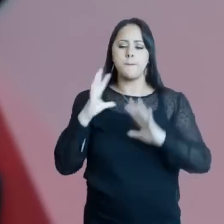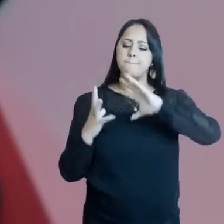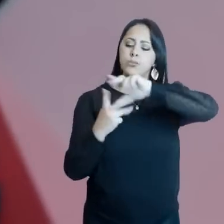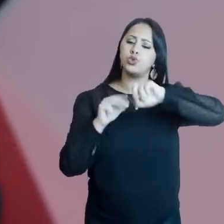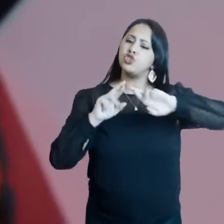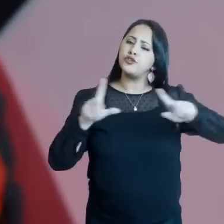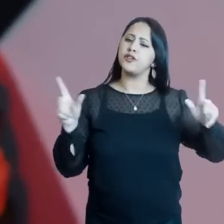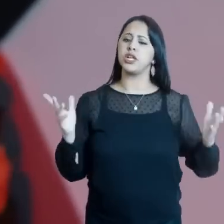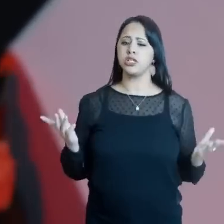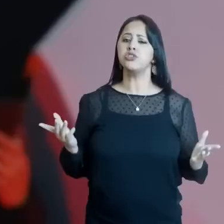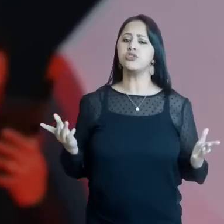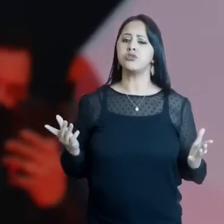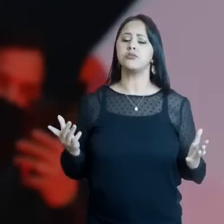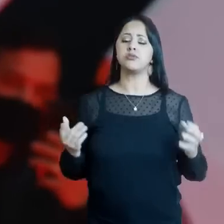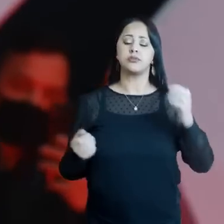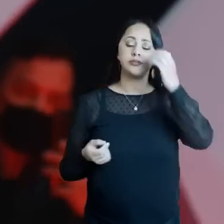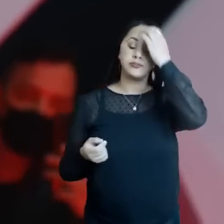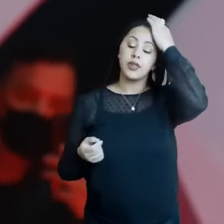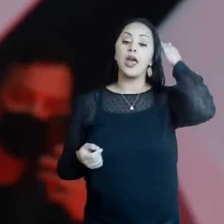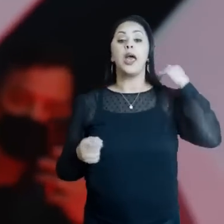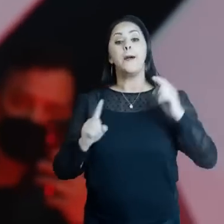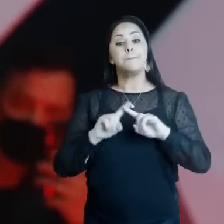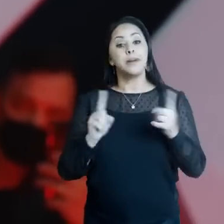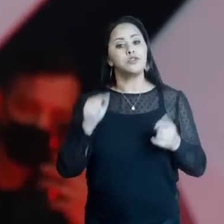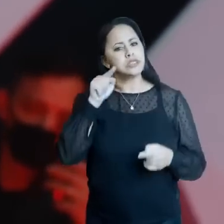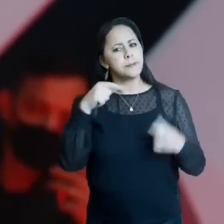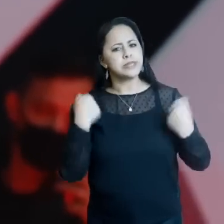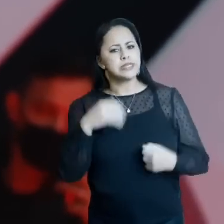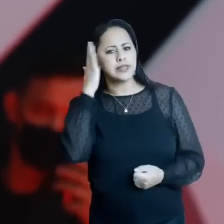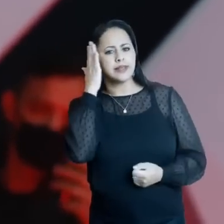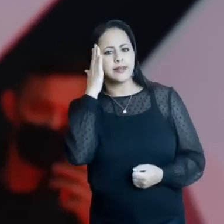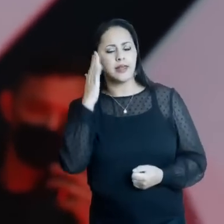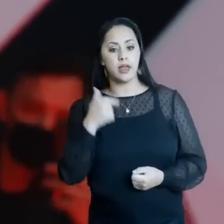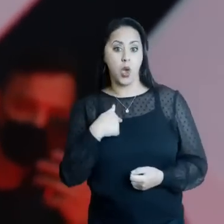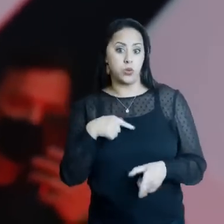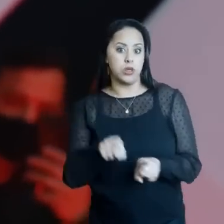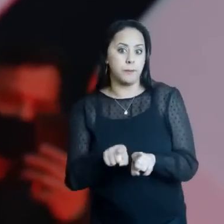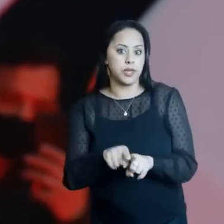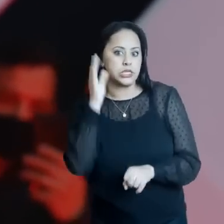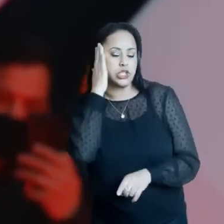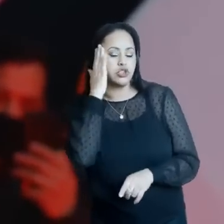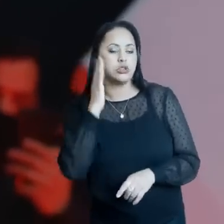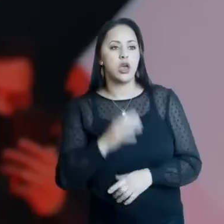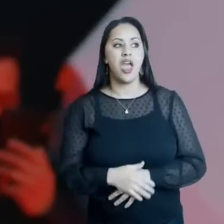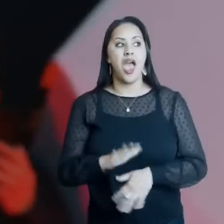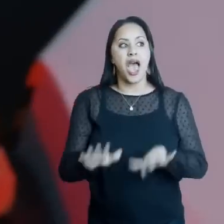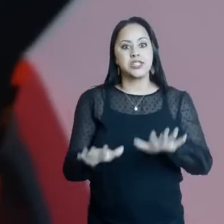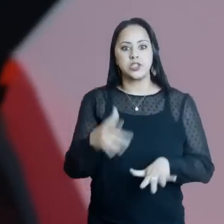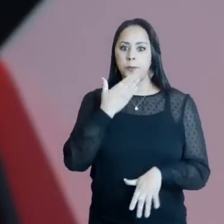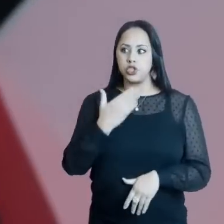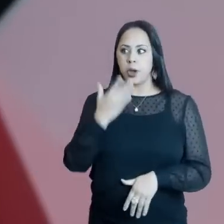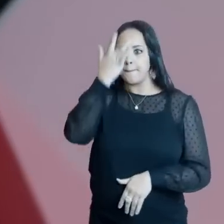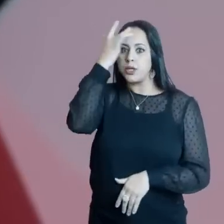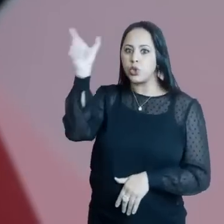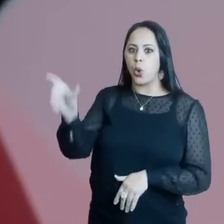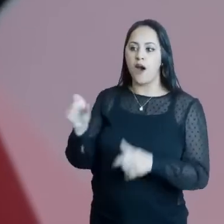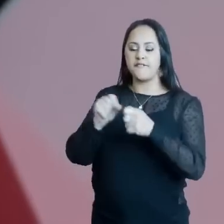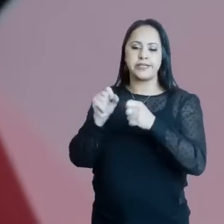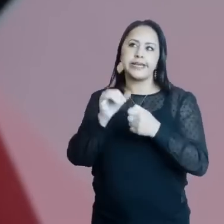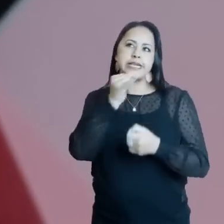com a ótica das experiências que ele viveu. Só que você tem que entender o seguinte, eu tive que entender isso. Eu, muitas vezes, eu mandava fazer um